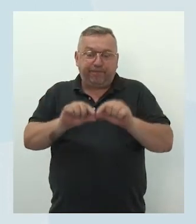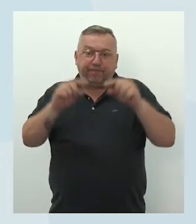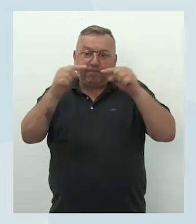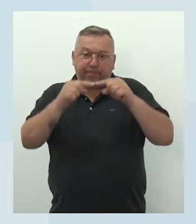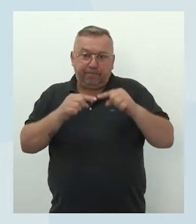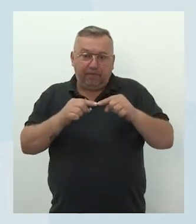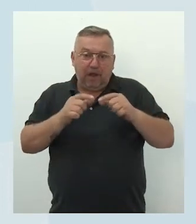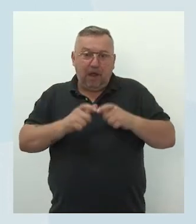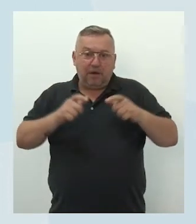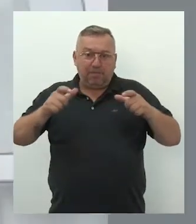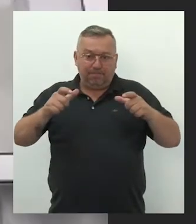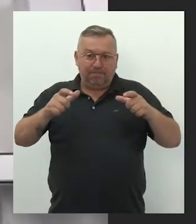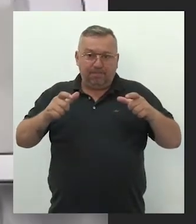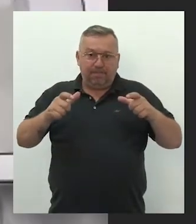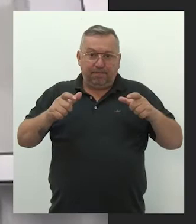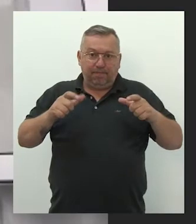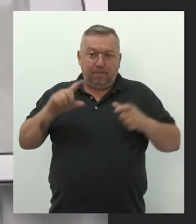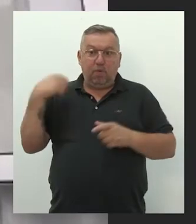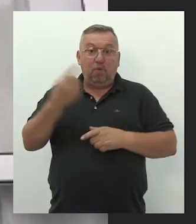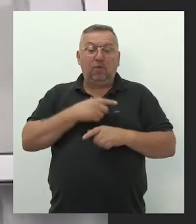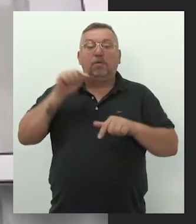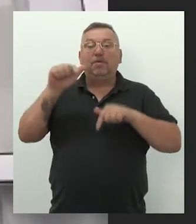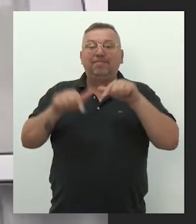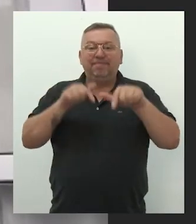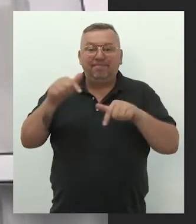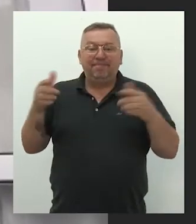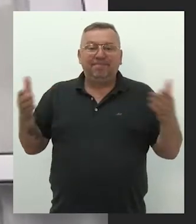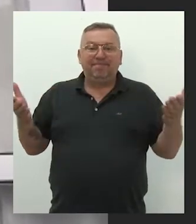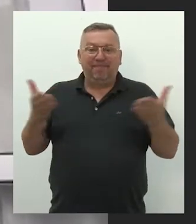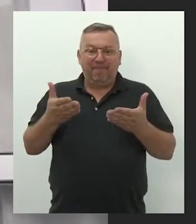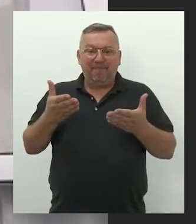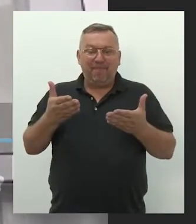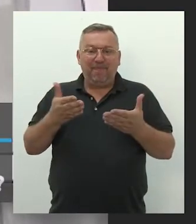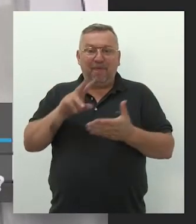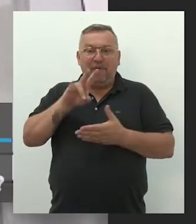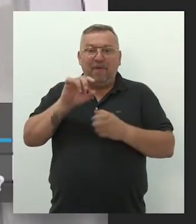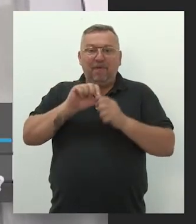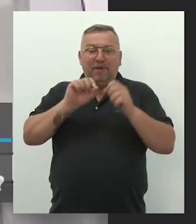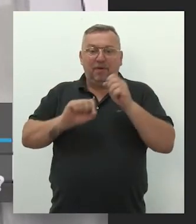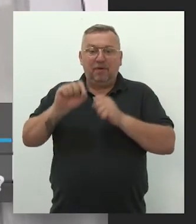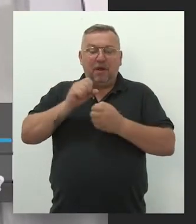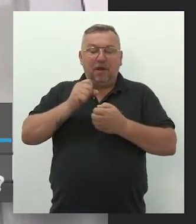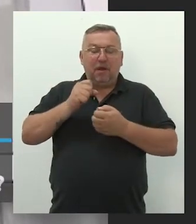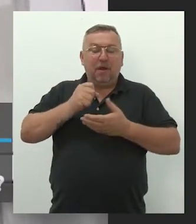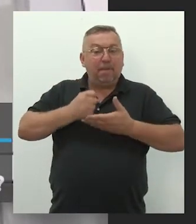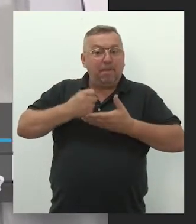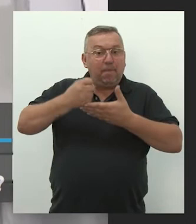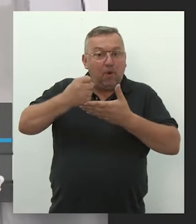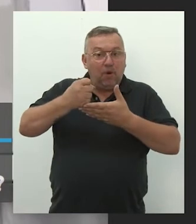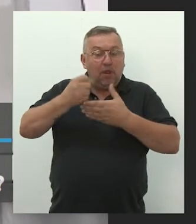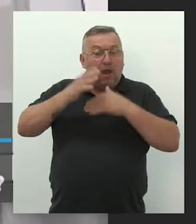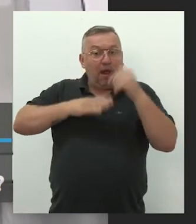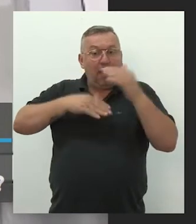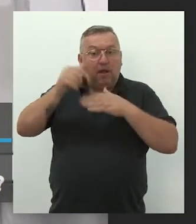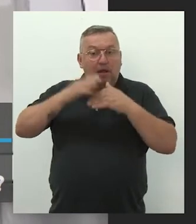de área. O nosso trabalho, gente, ele vai ser apoiado na habilidade